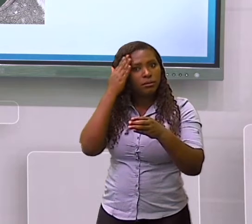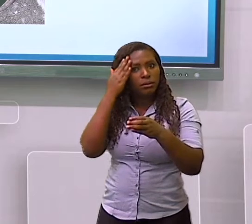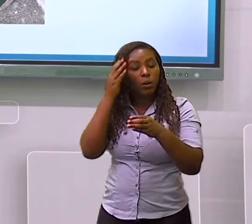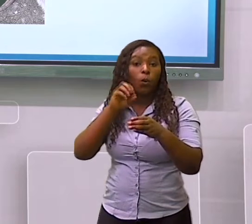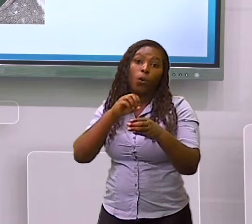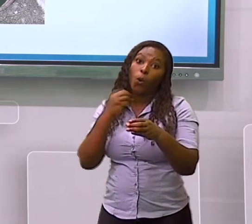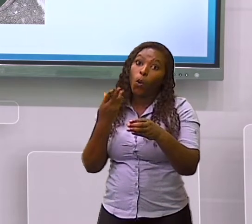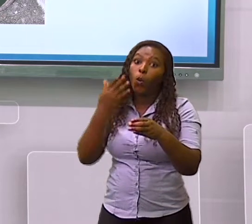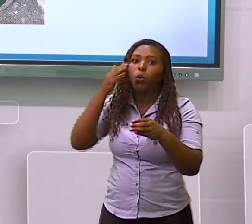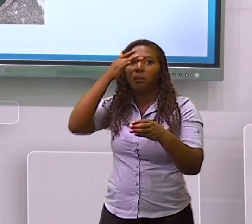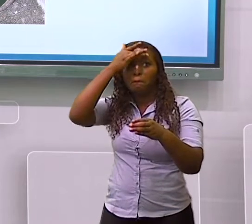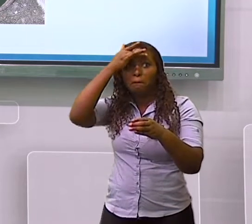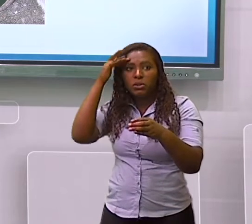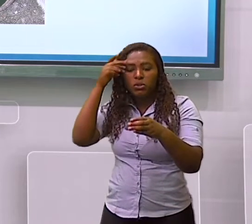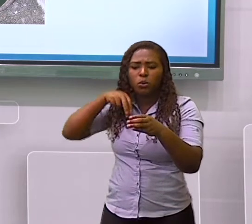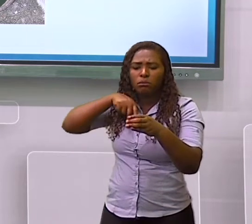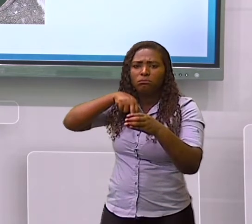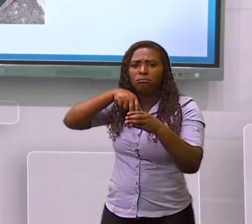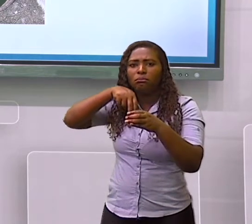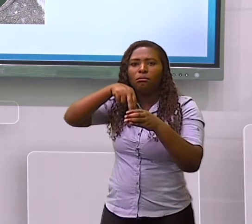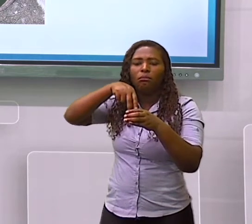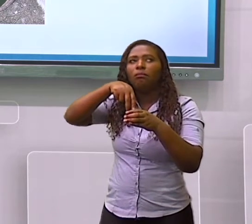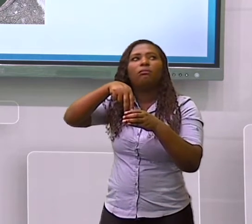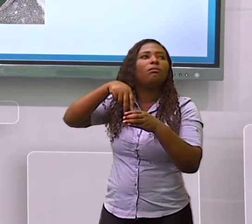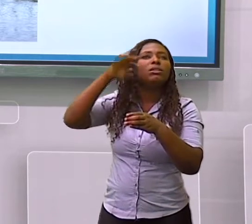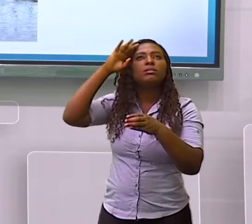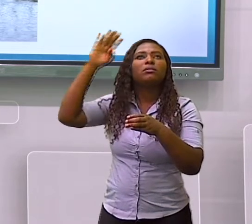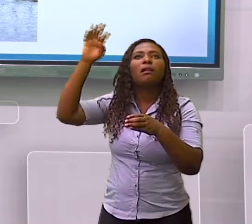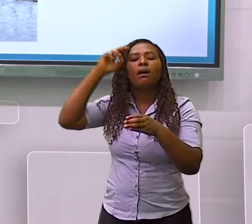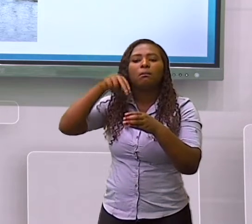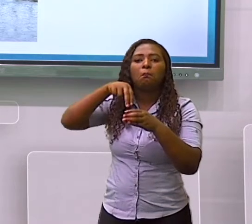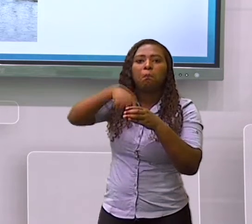são automóveis maiores, não é isso?